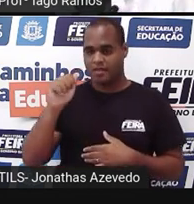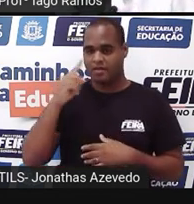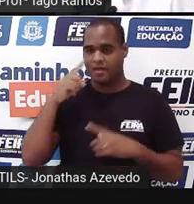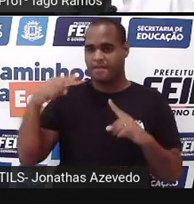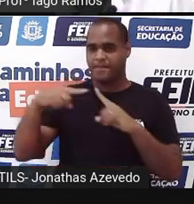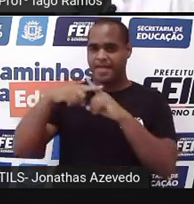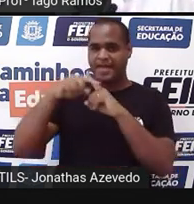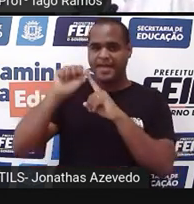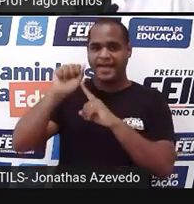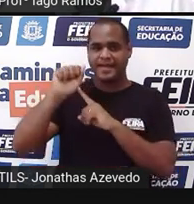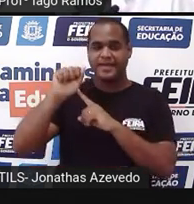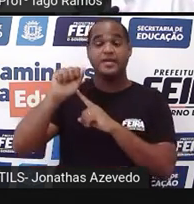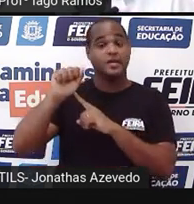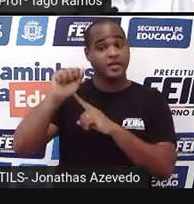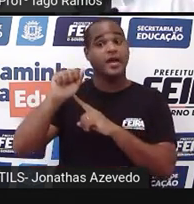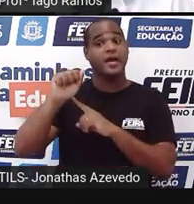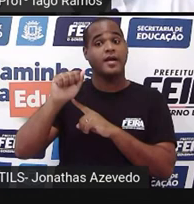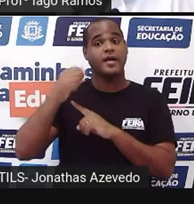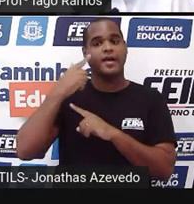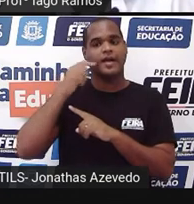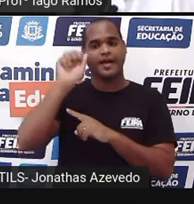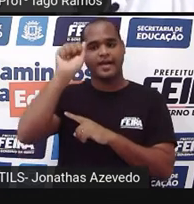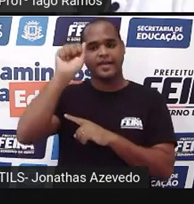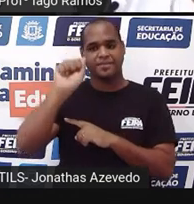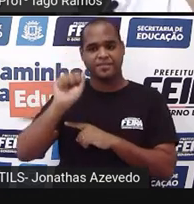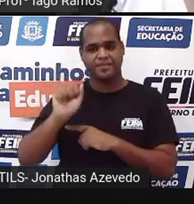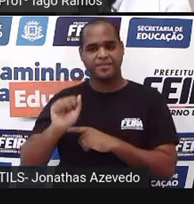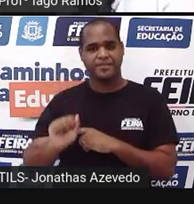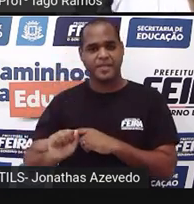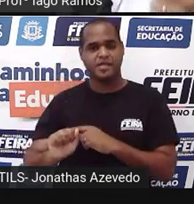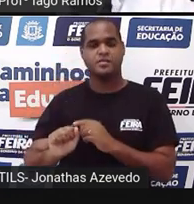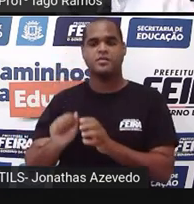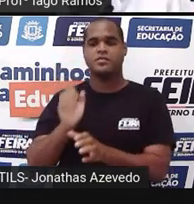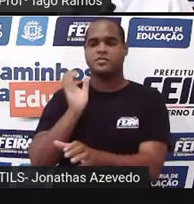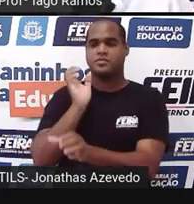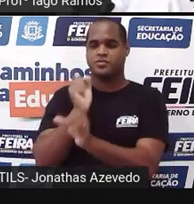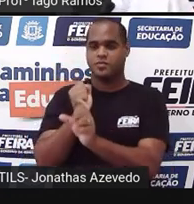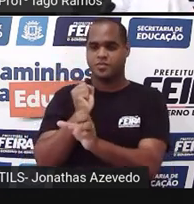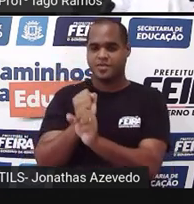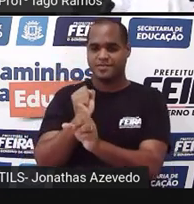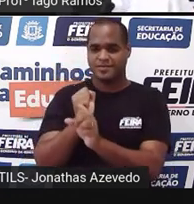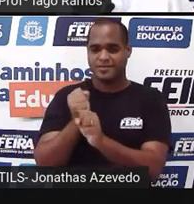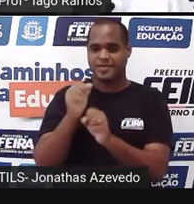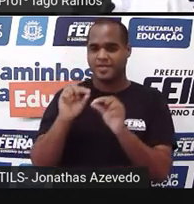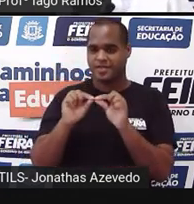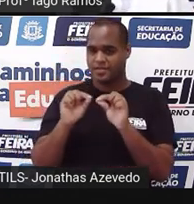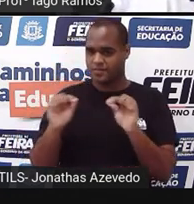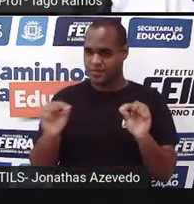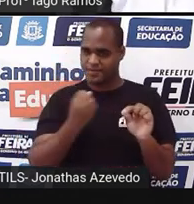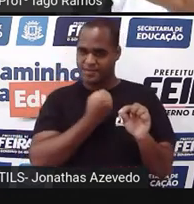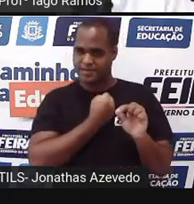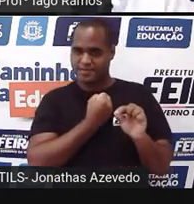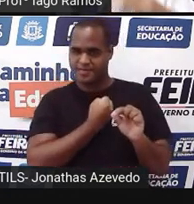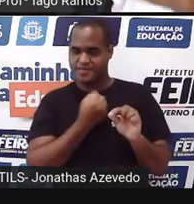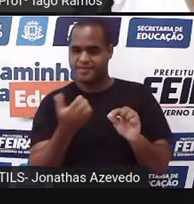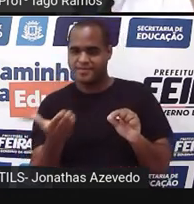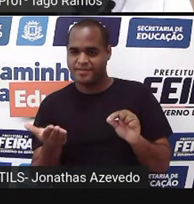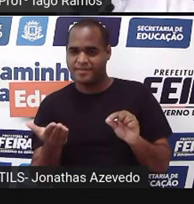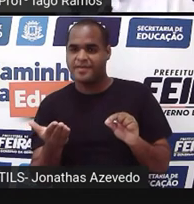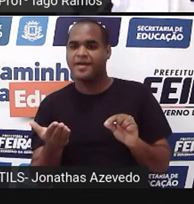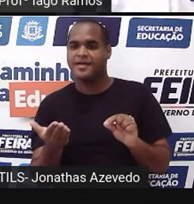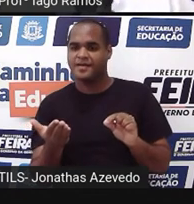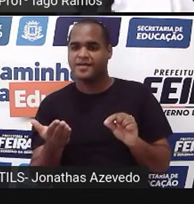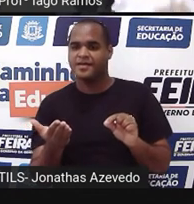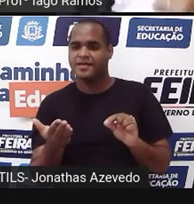aonde ela se cruzaram esse ponto né tem a única solução do sistema tá só